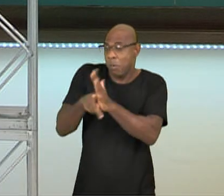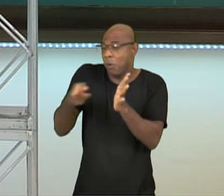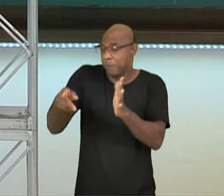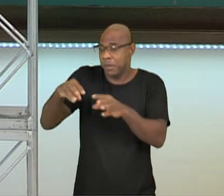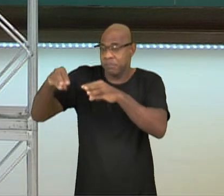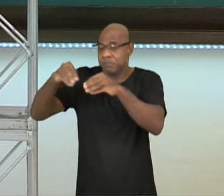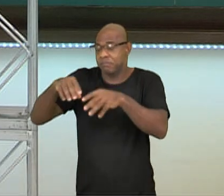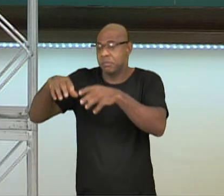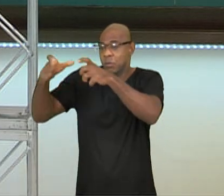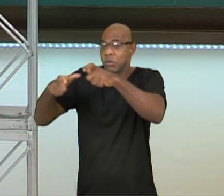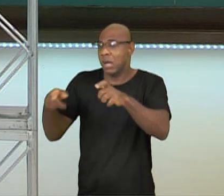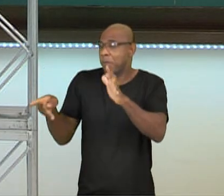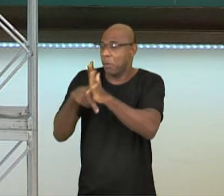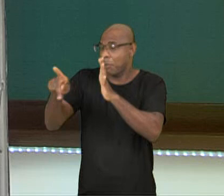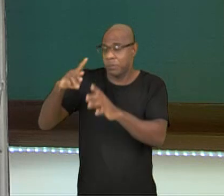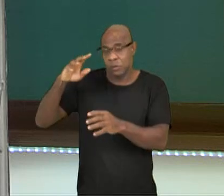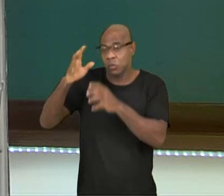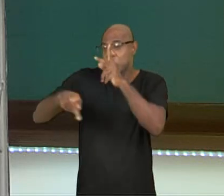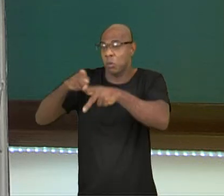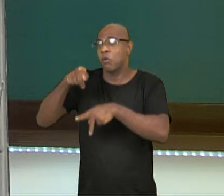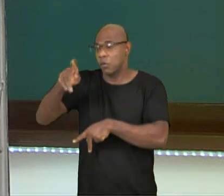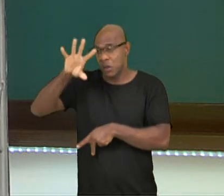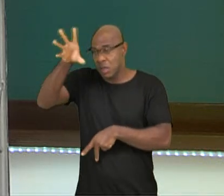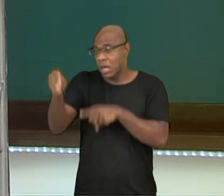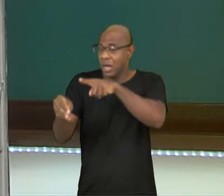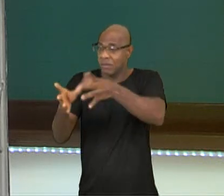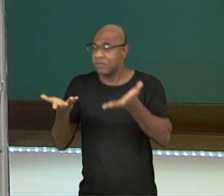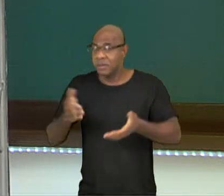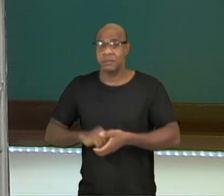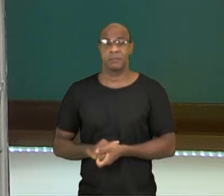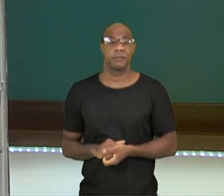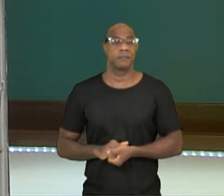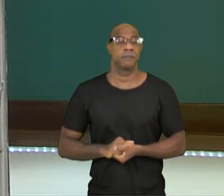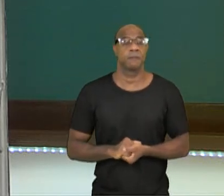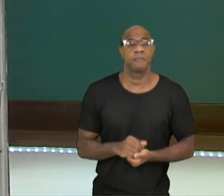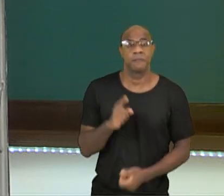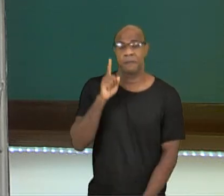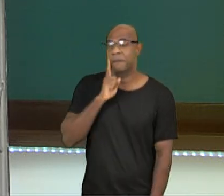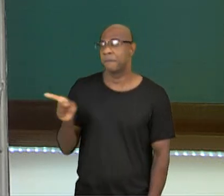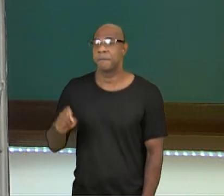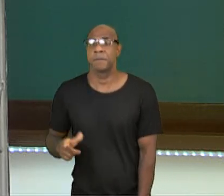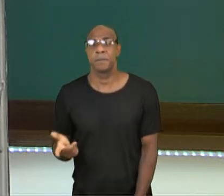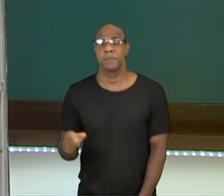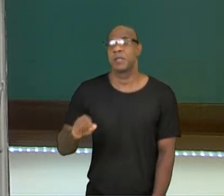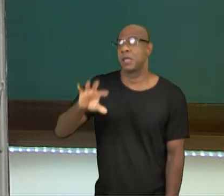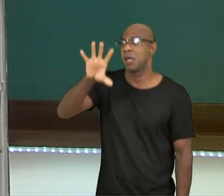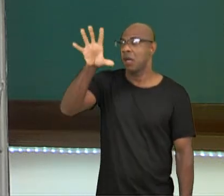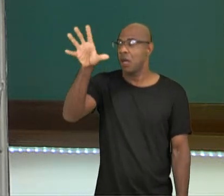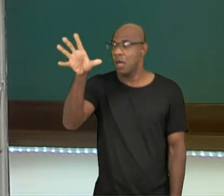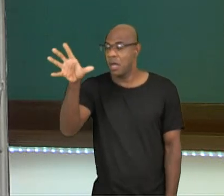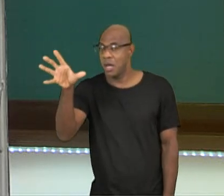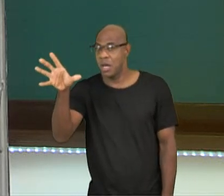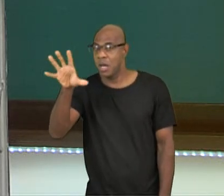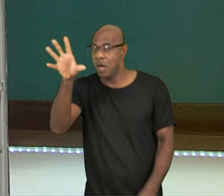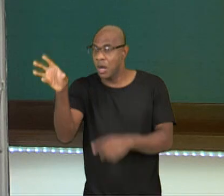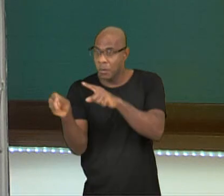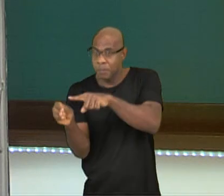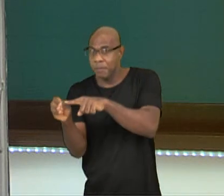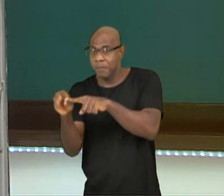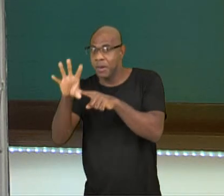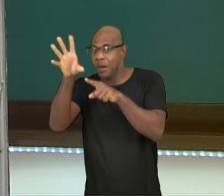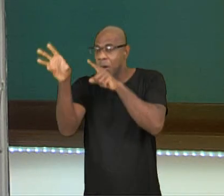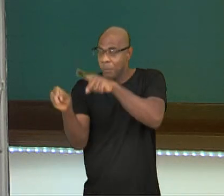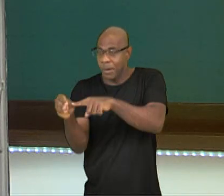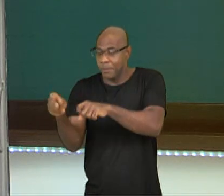mandar, tá? Então aqui, ó, é o mapa da independência dos países africanos, né?